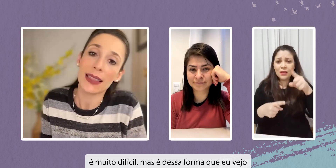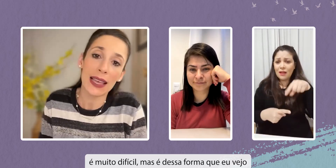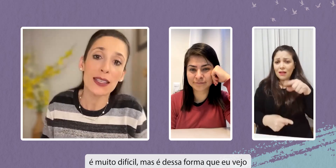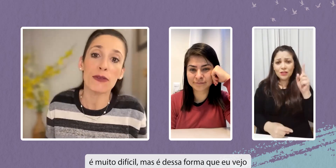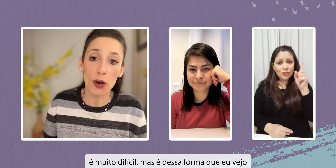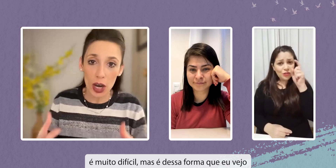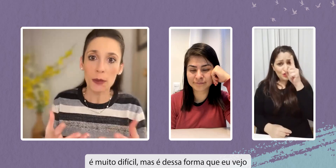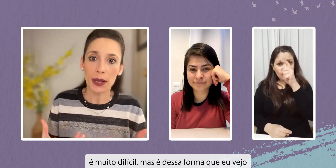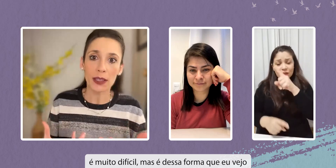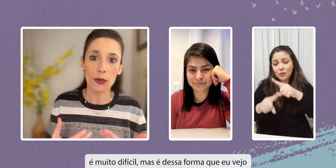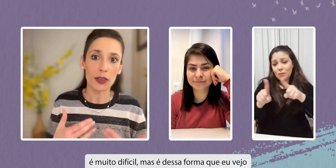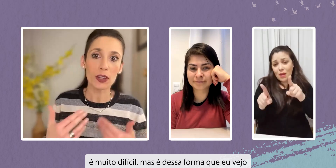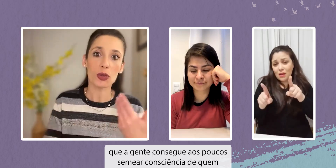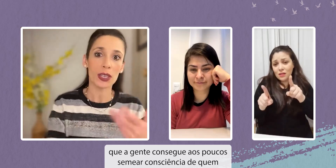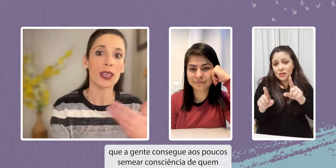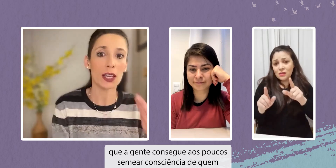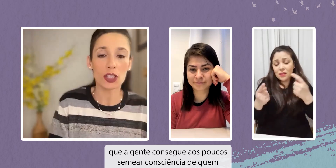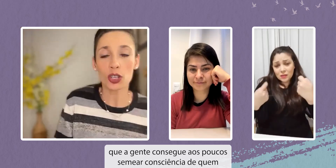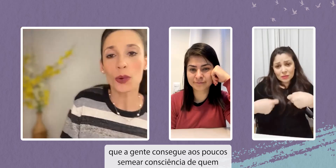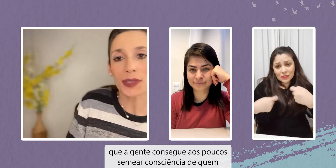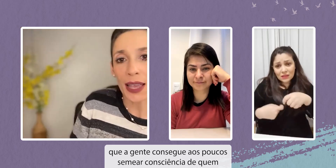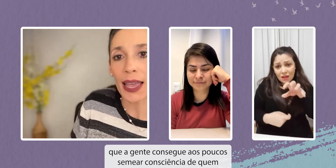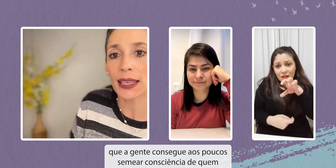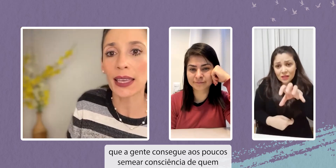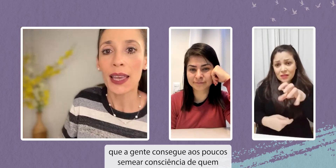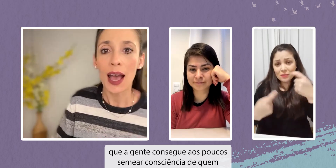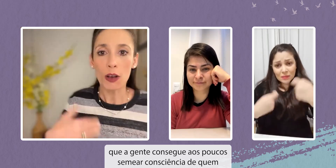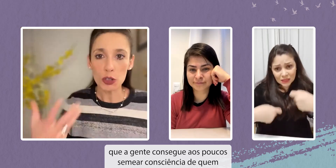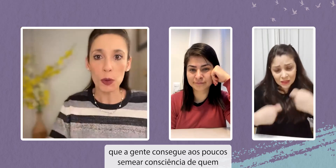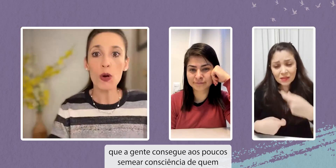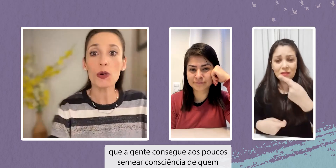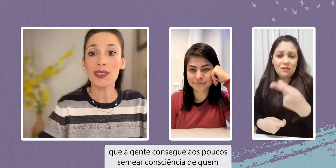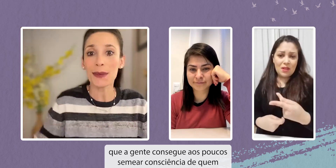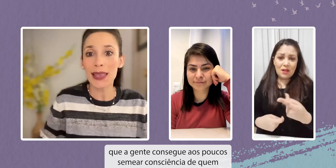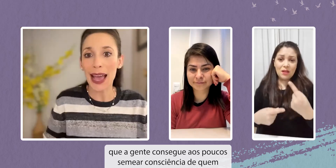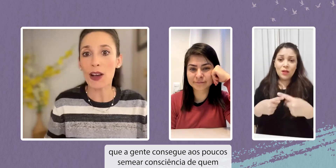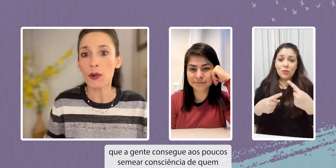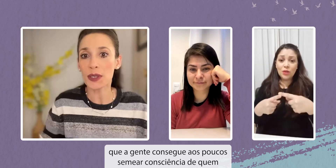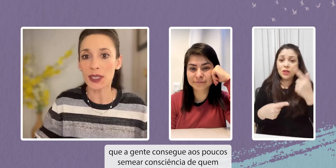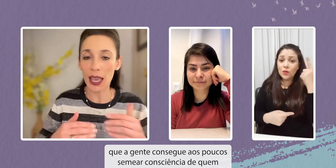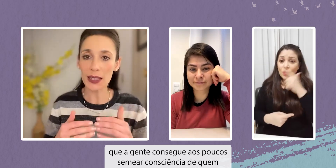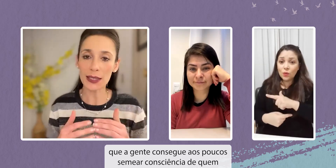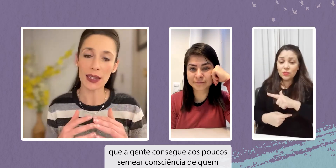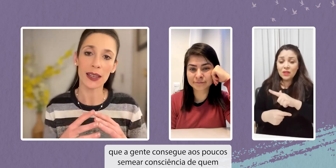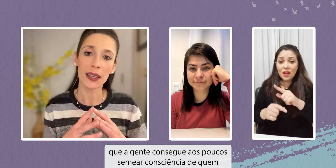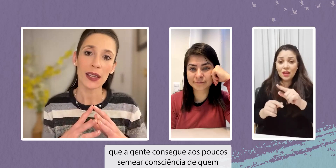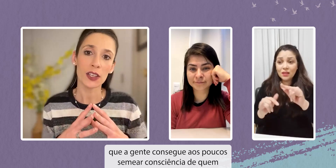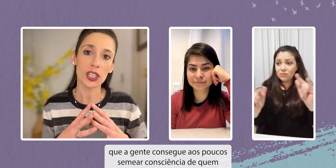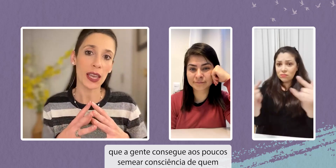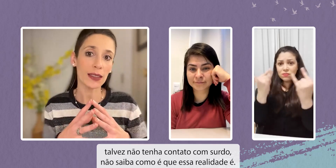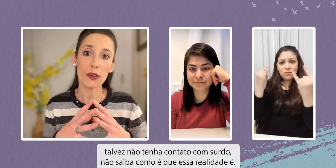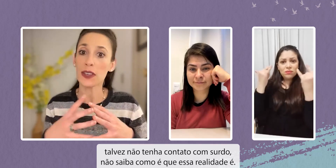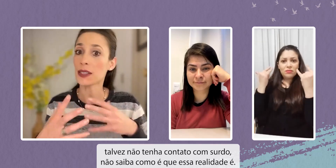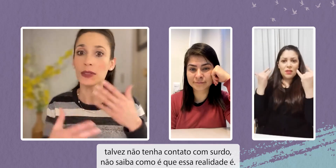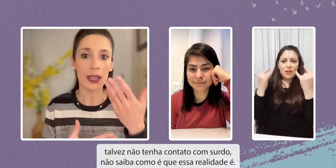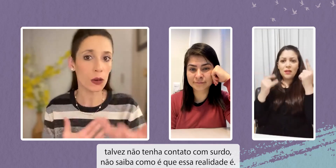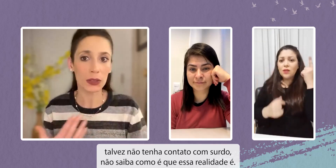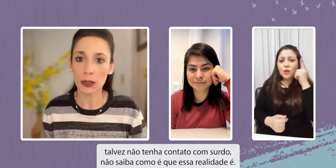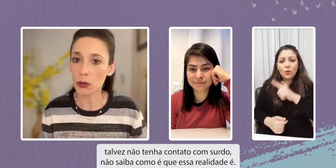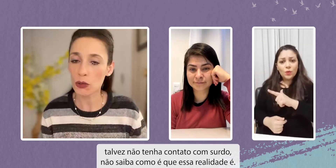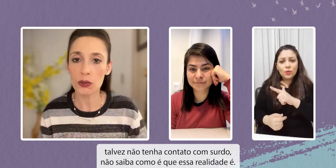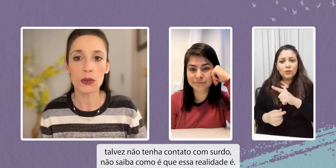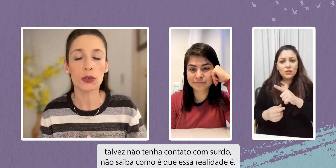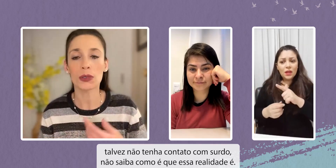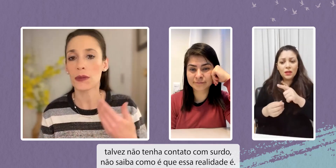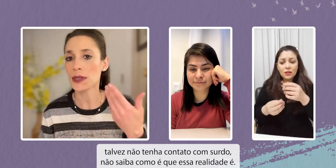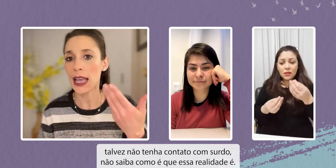mas é dessa forma que eu vejo que a gente consegue, aos poucos, semear a consciência de quem talvez não tenha contato